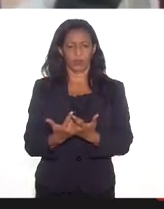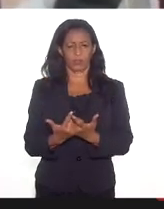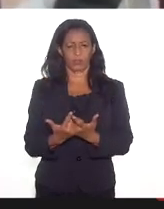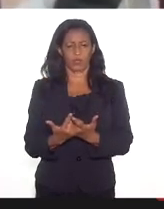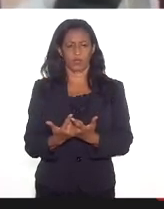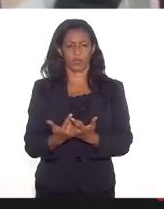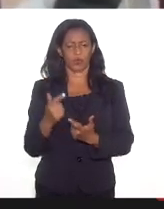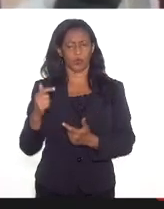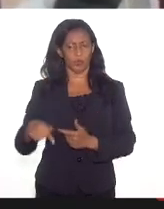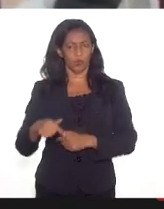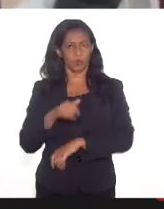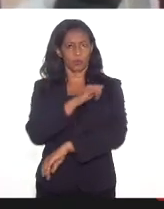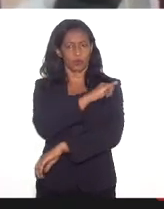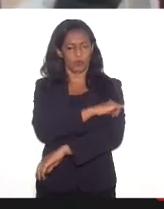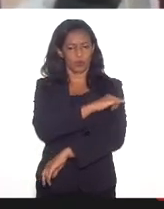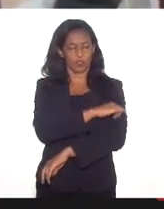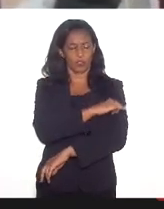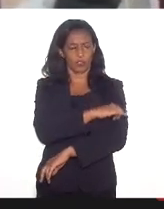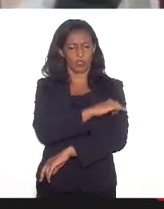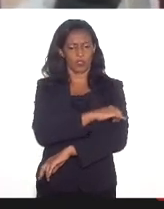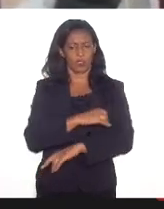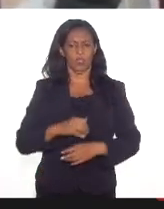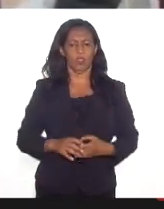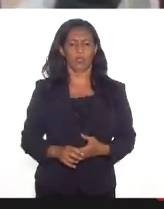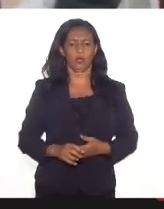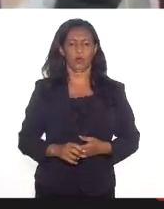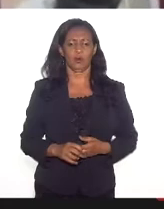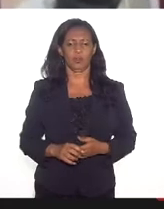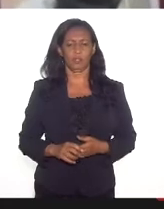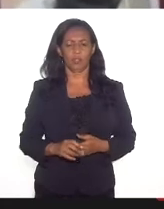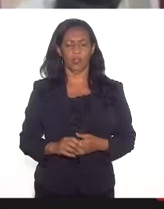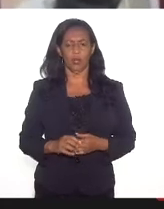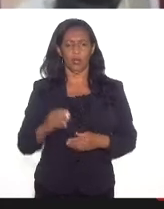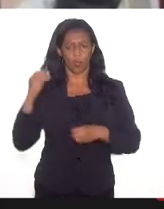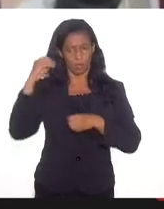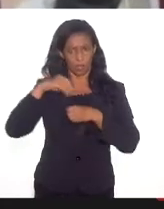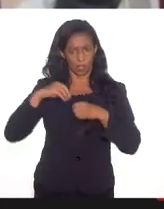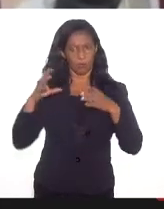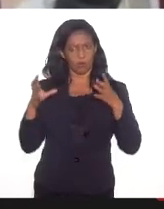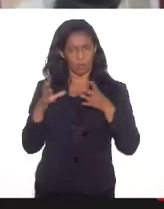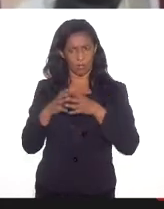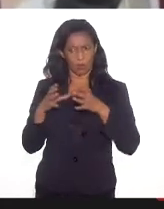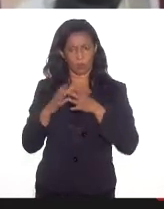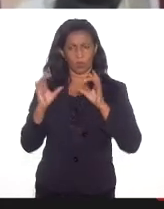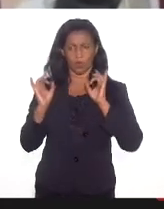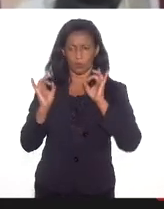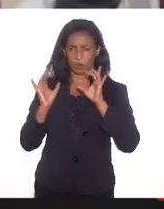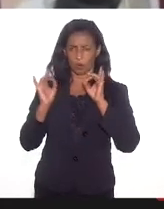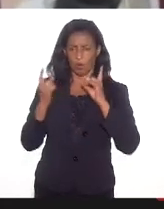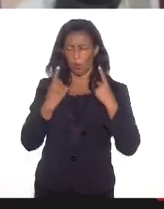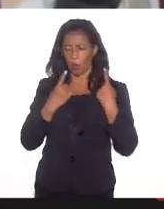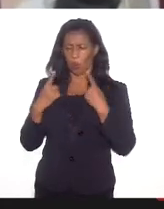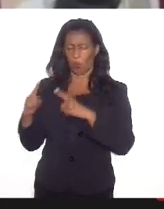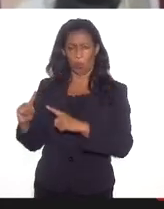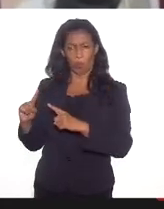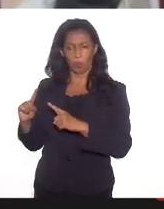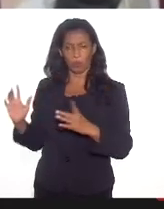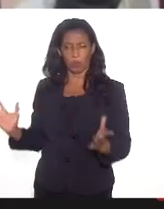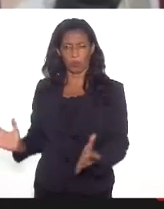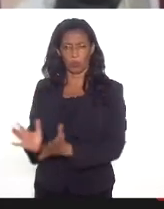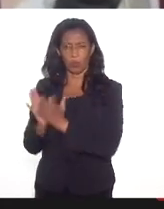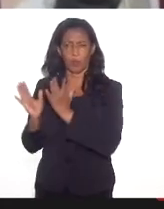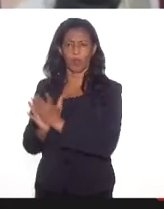do Rio de Janeiro através da Comissão Especial de Enfrentamento da Miséria e Extrema da